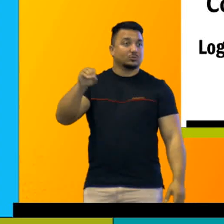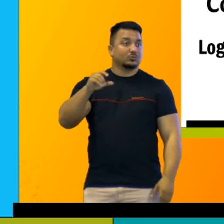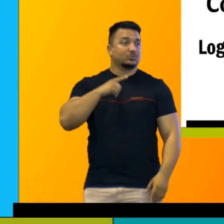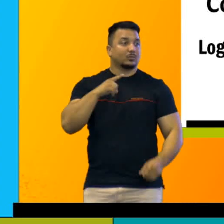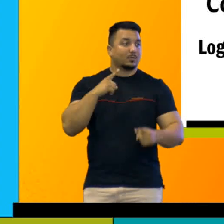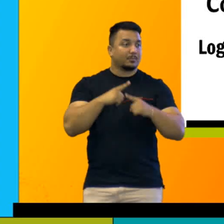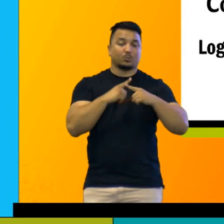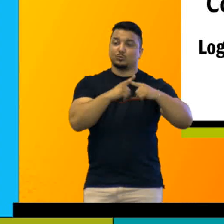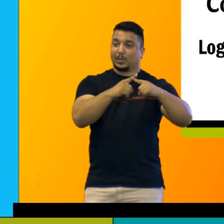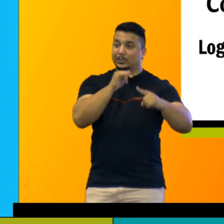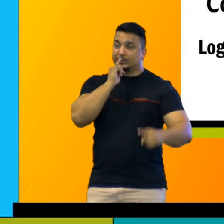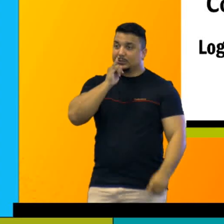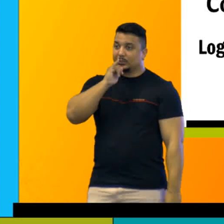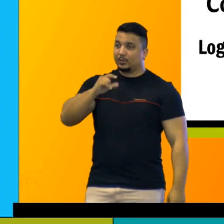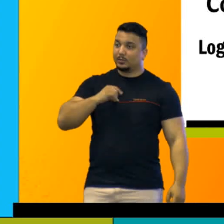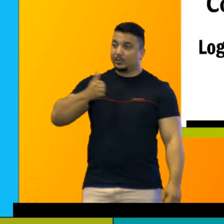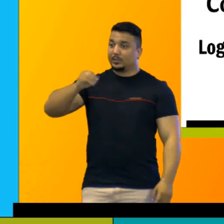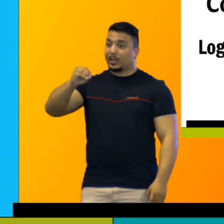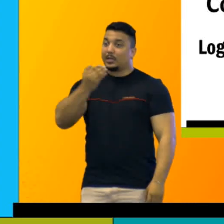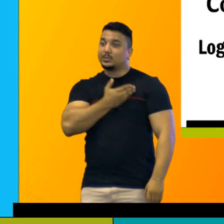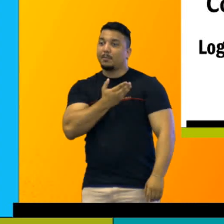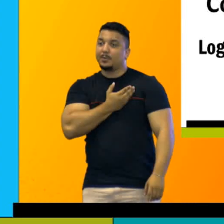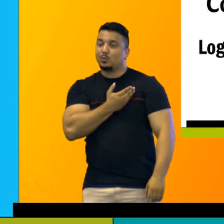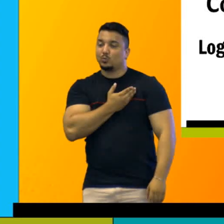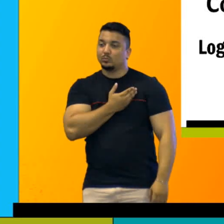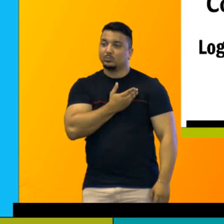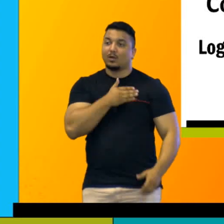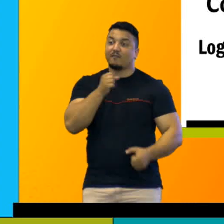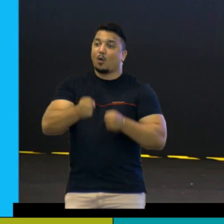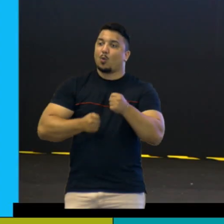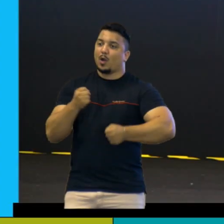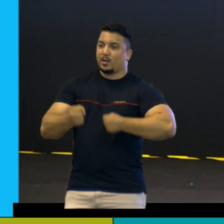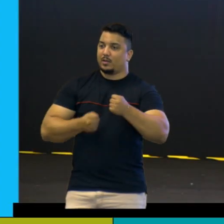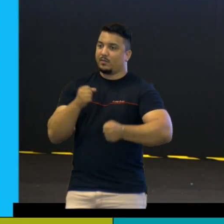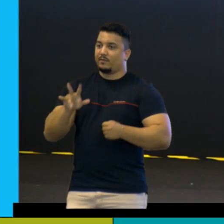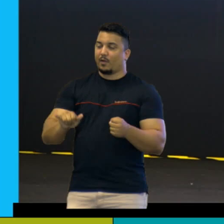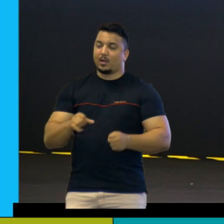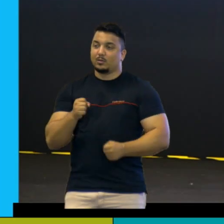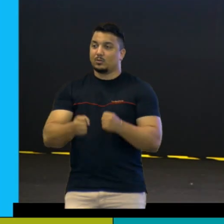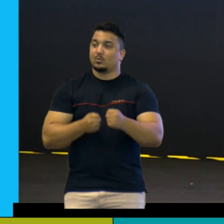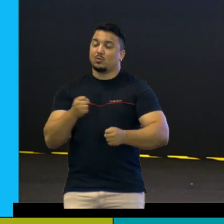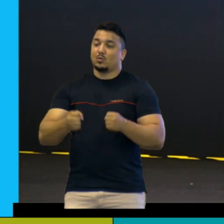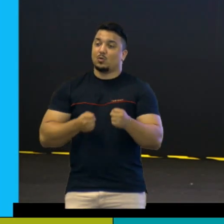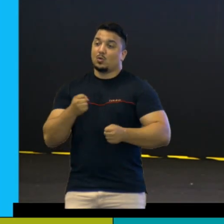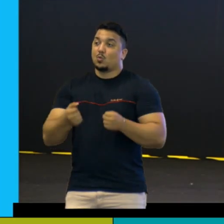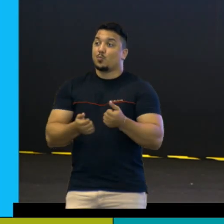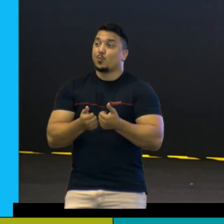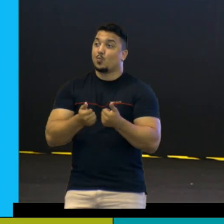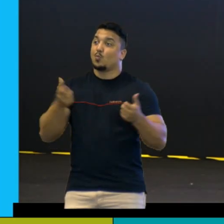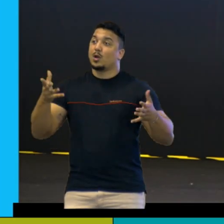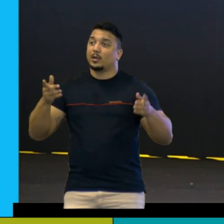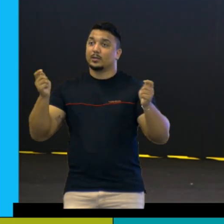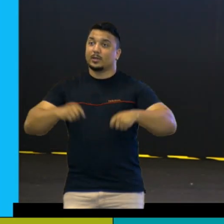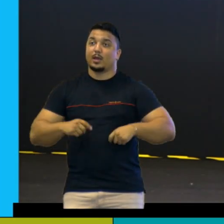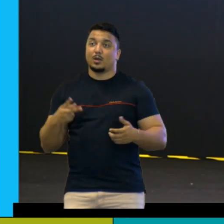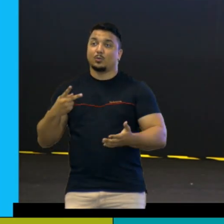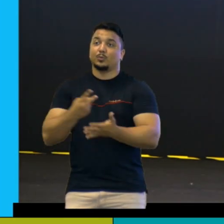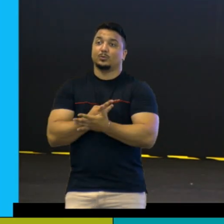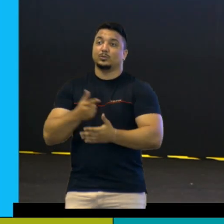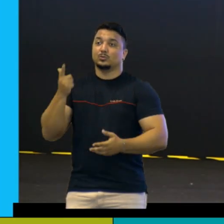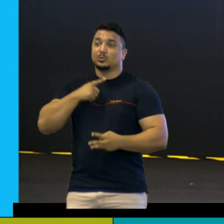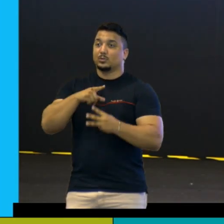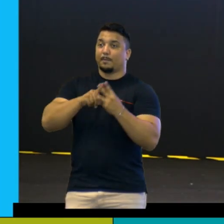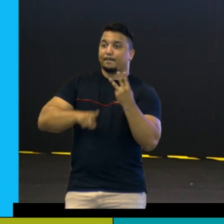multiplicativo mesmo? Por exemplo, ó, tenho 10 amigos que vão participar de uma corrida. De quantas maneiras diferentes pode ter as